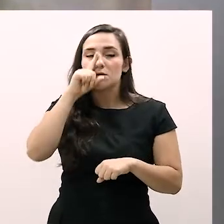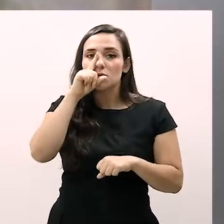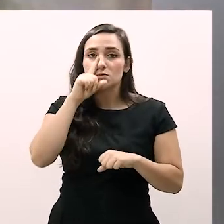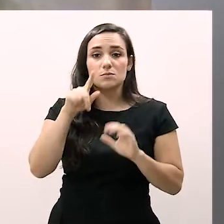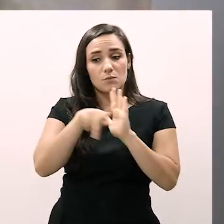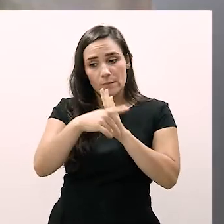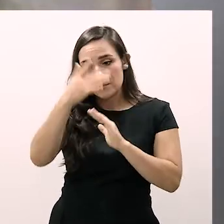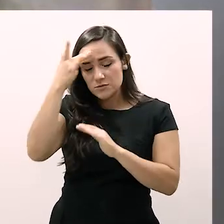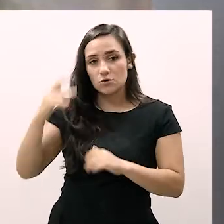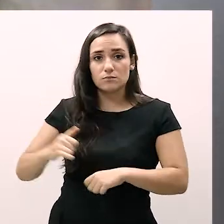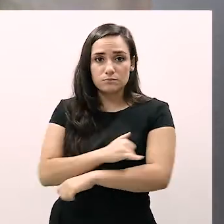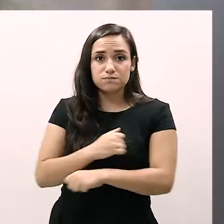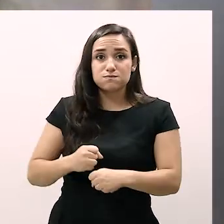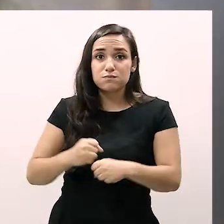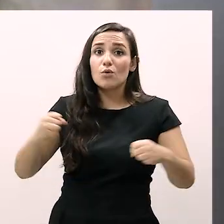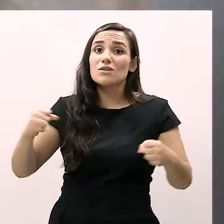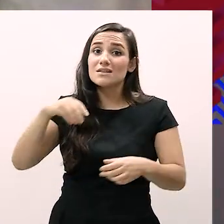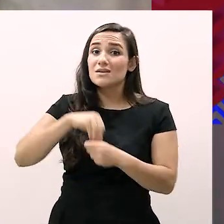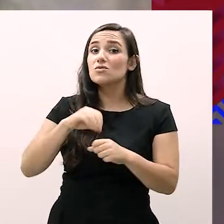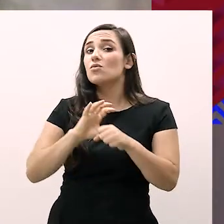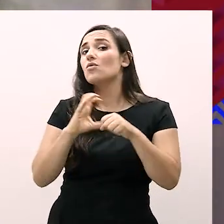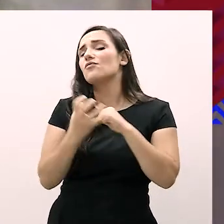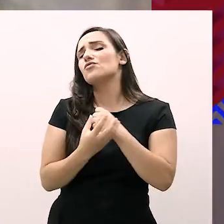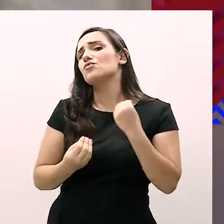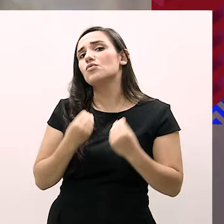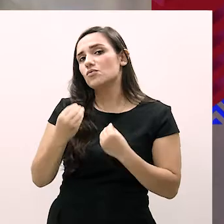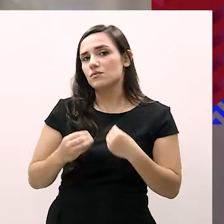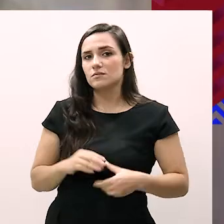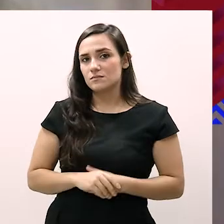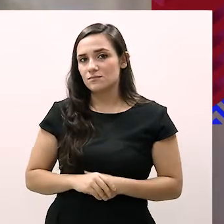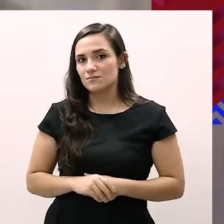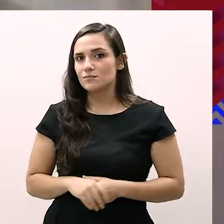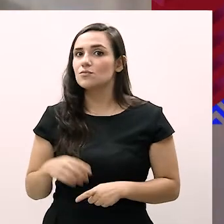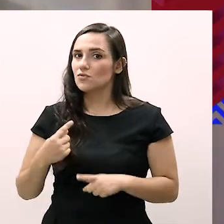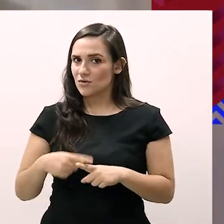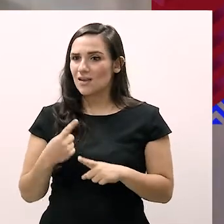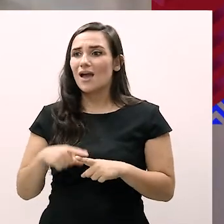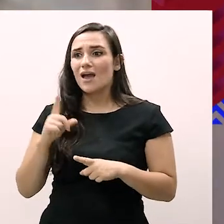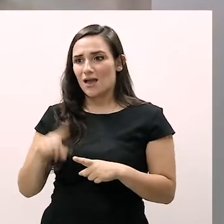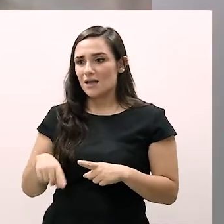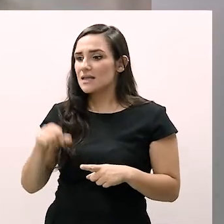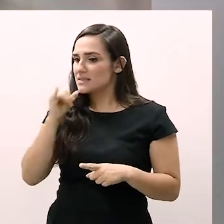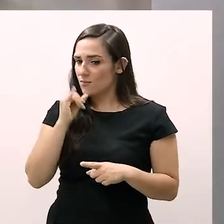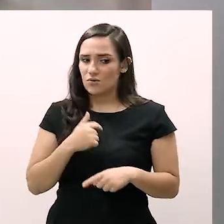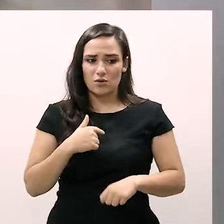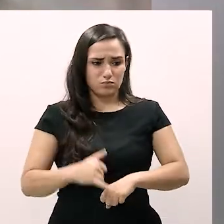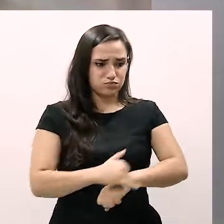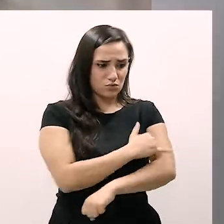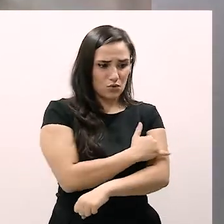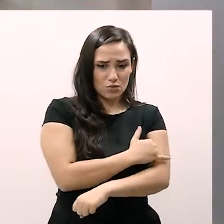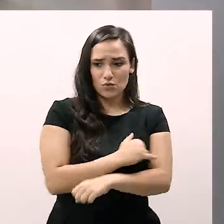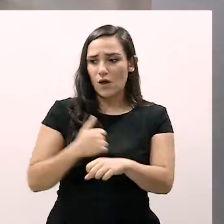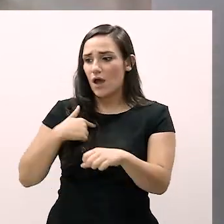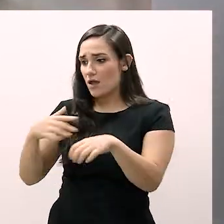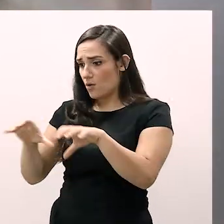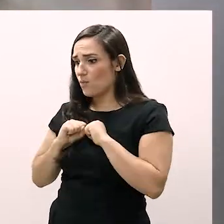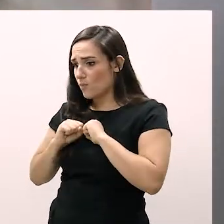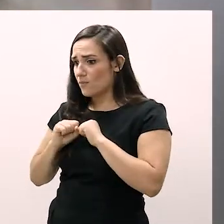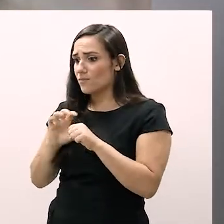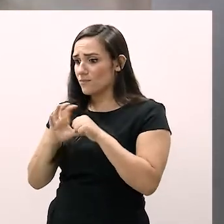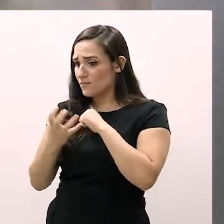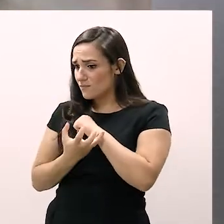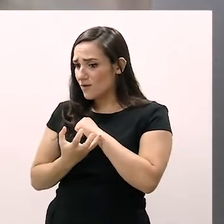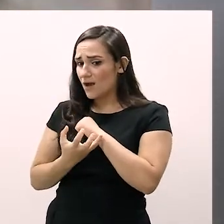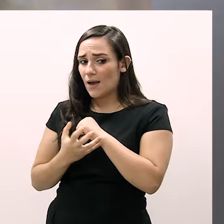obeso, olha só, resumindo aqui, ele acaba sendo em uma pessoa com uma comorbidade, alguém que tem